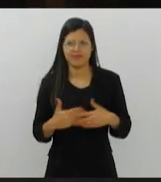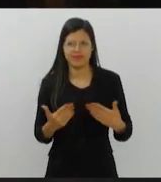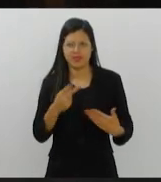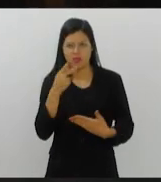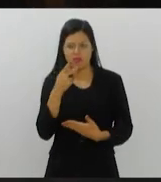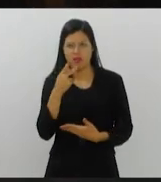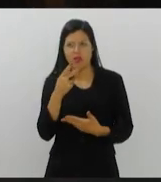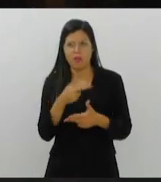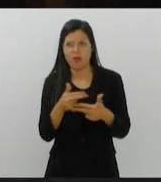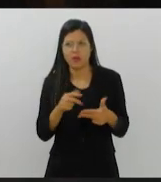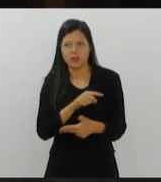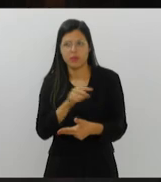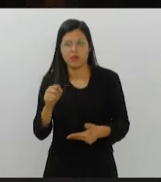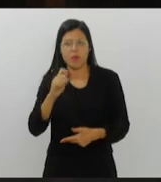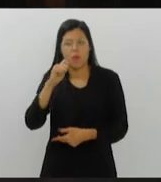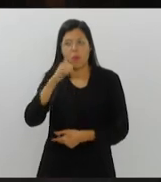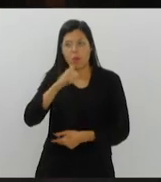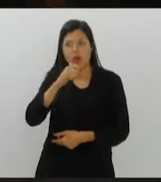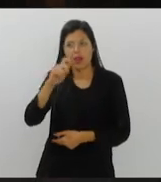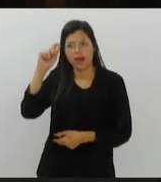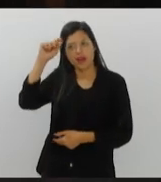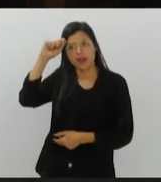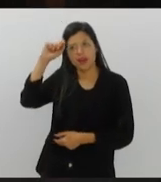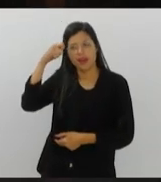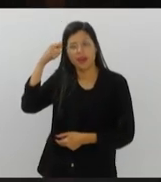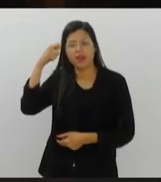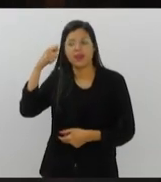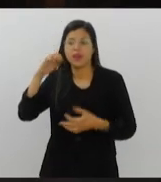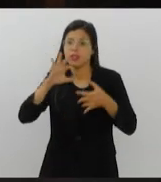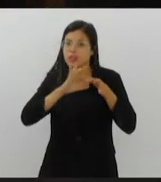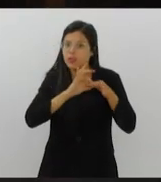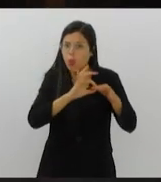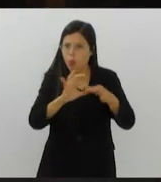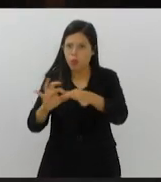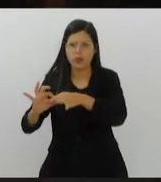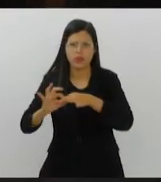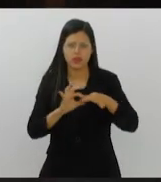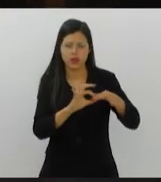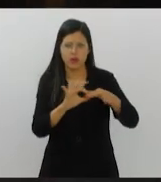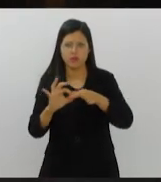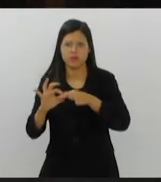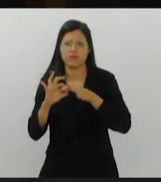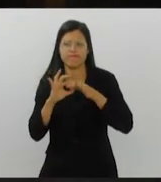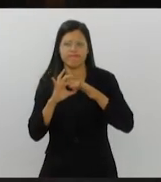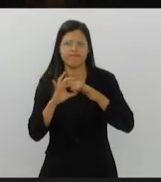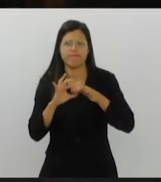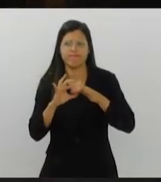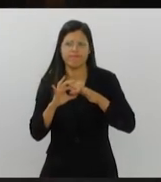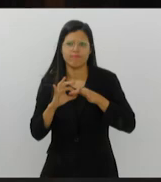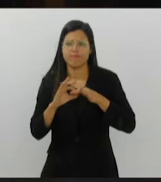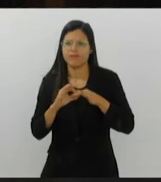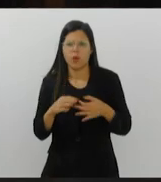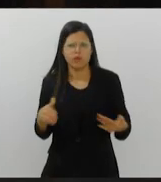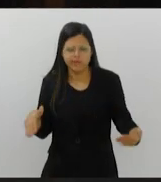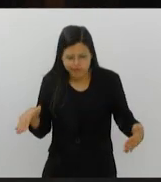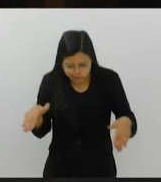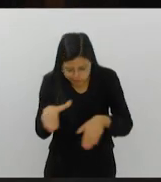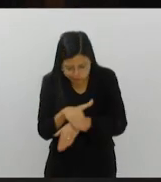senhores. Mulheres negras, se deem as mãos. Não se deixem